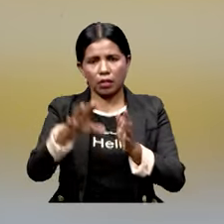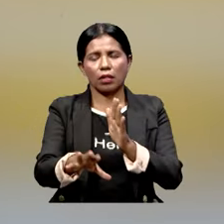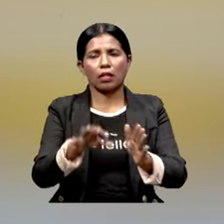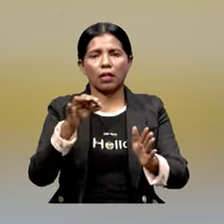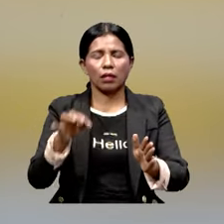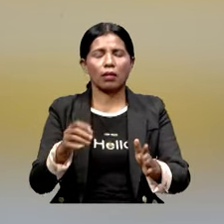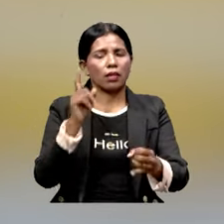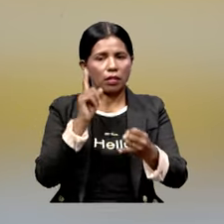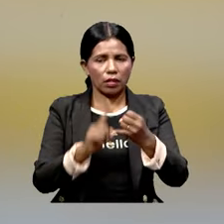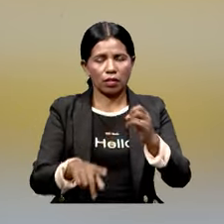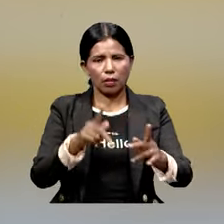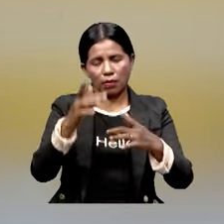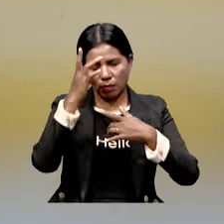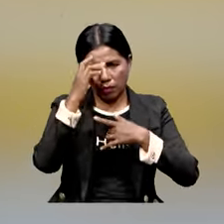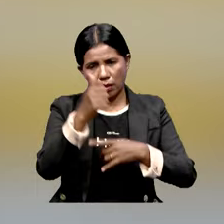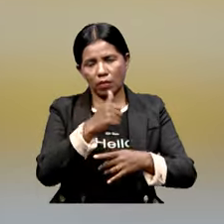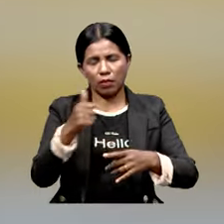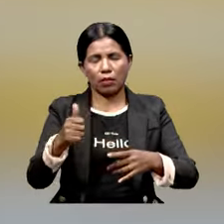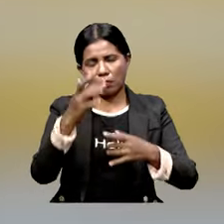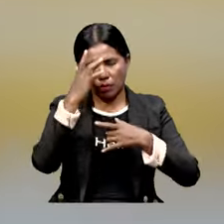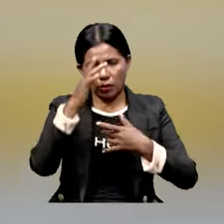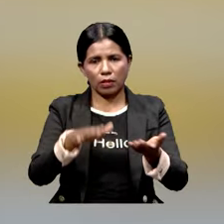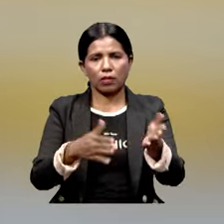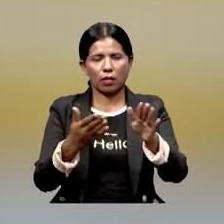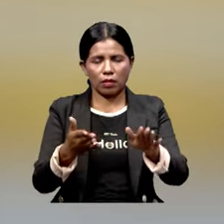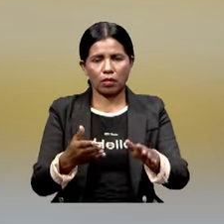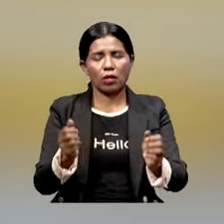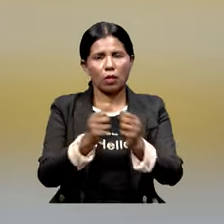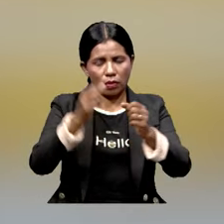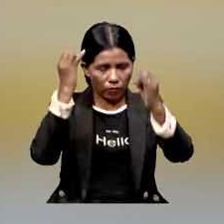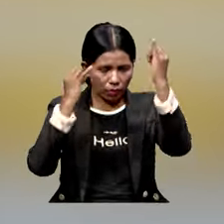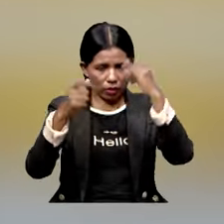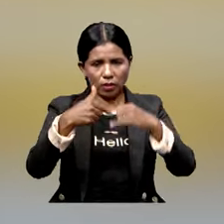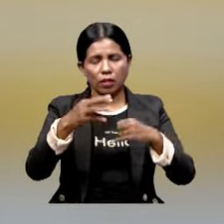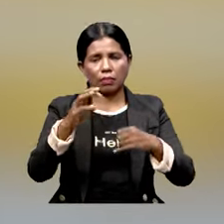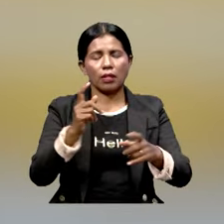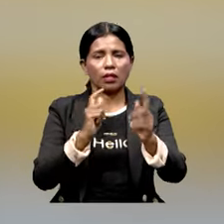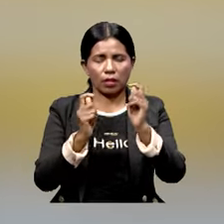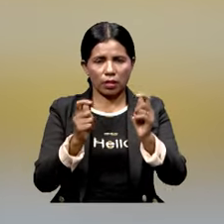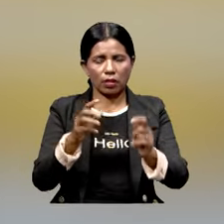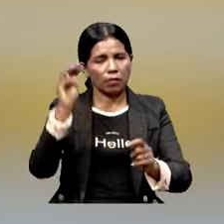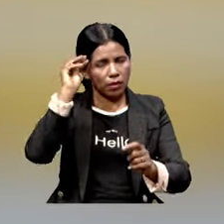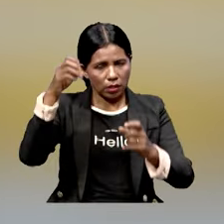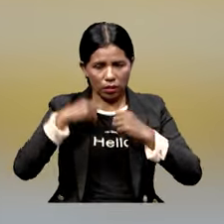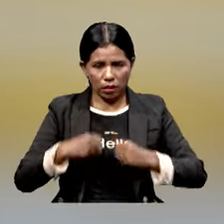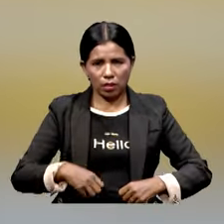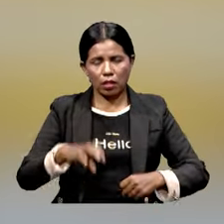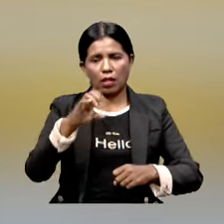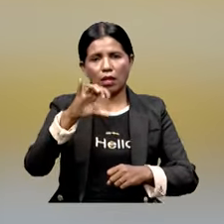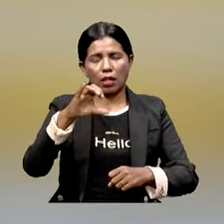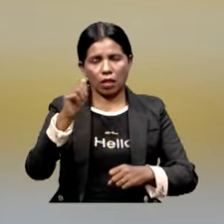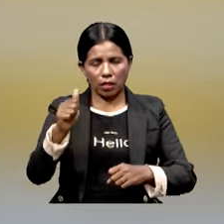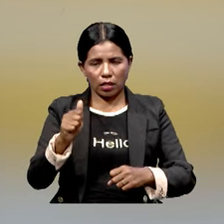nune ikus mai paciente balon sai grave tomate. Com informação de GMN tenta confirmar o ministro da Saúde, Elia dos Reis